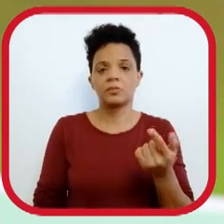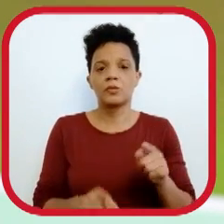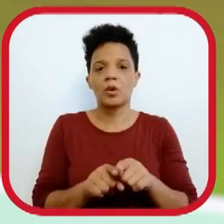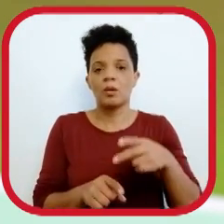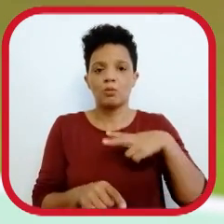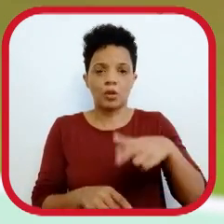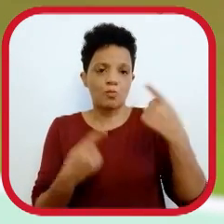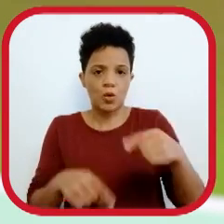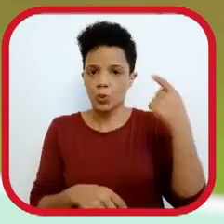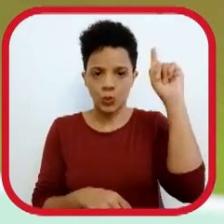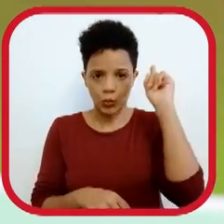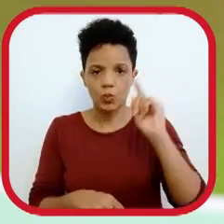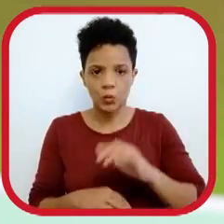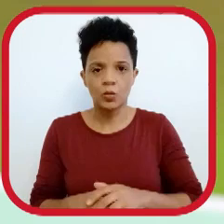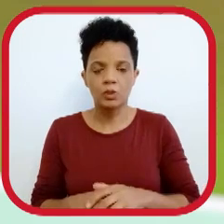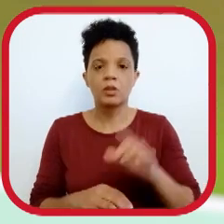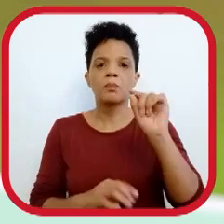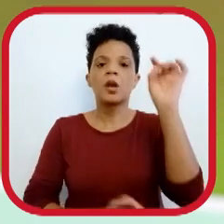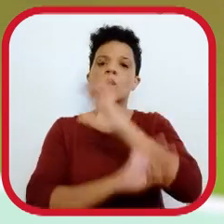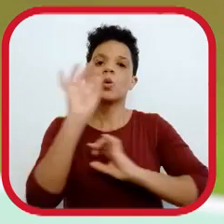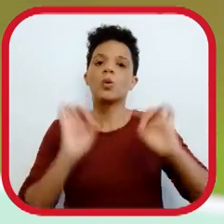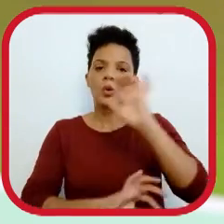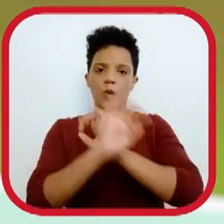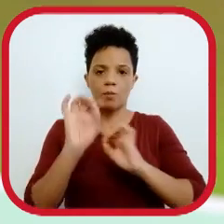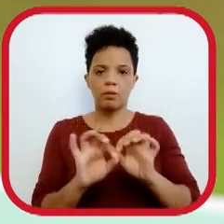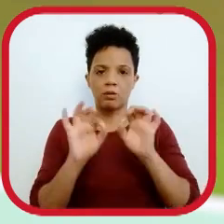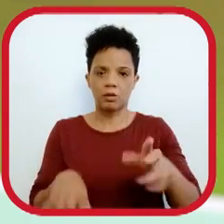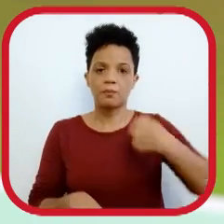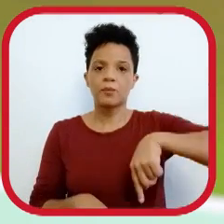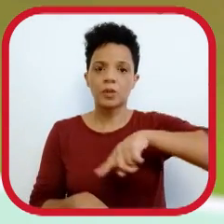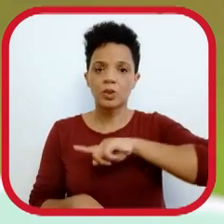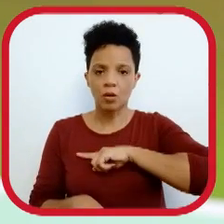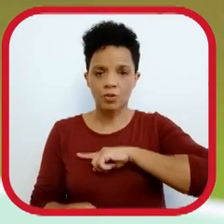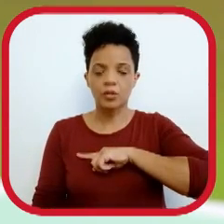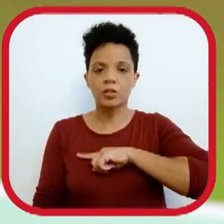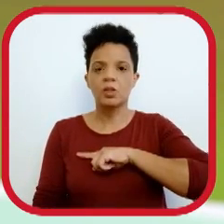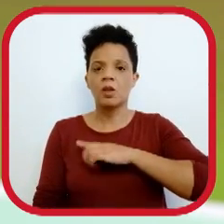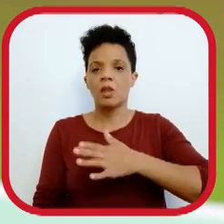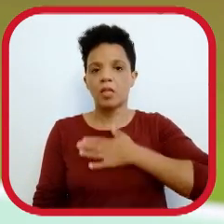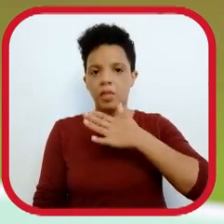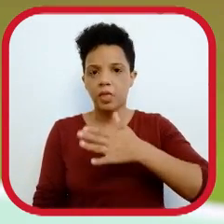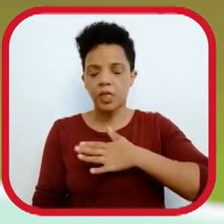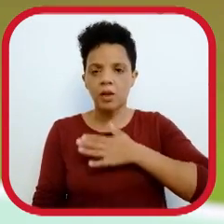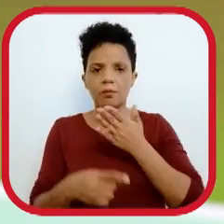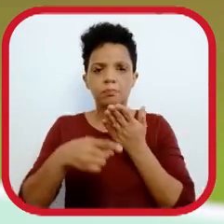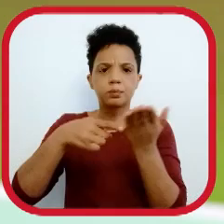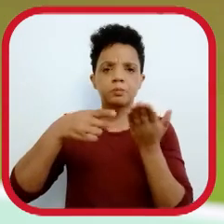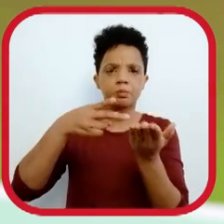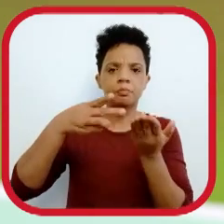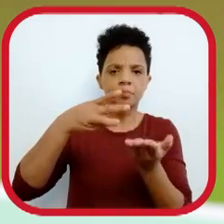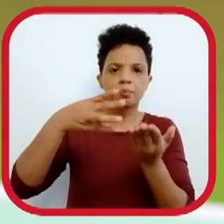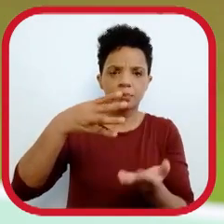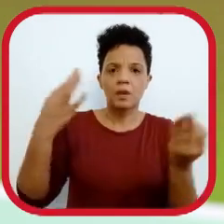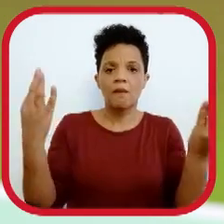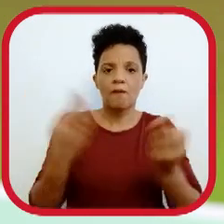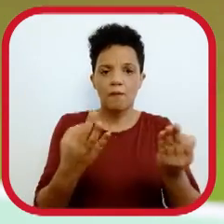não é sequer exclusivo de Portugal, é bastante comum na Europa continental, de nós não querermos usar essas